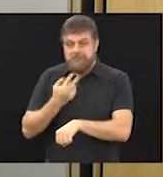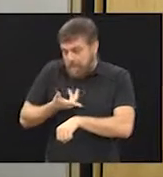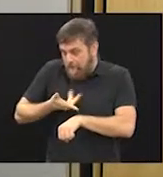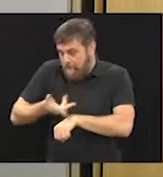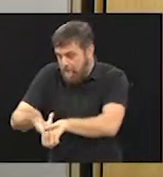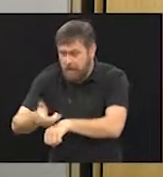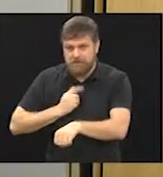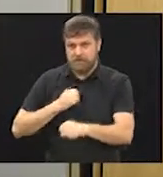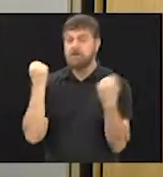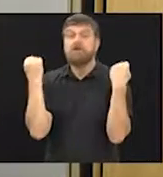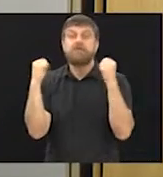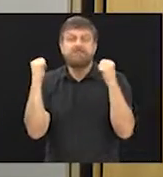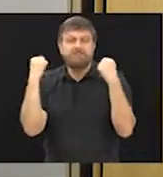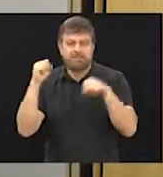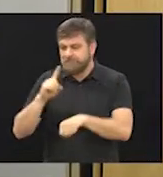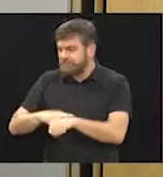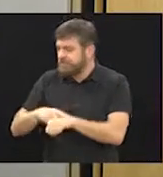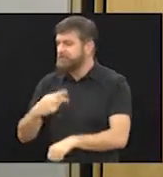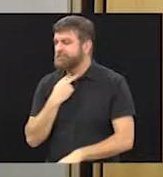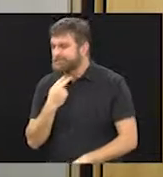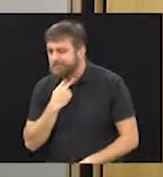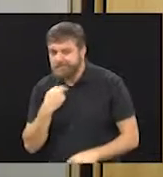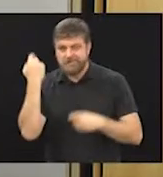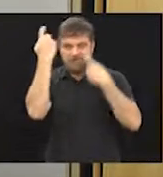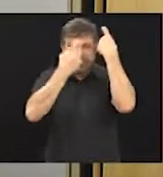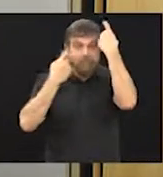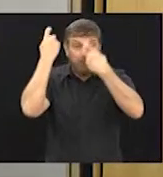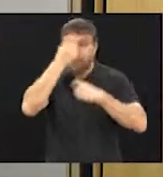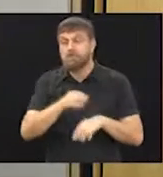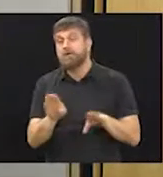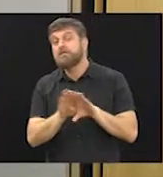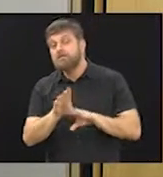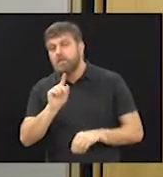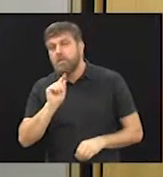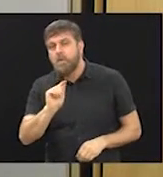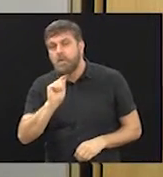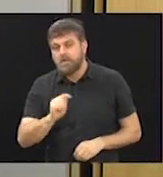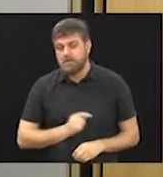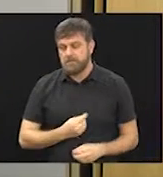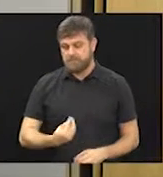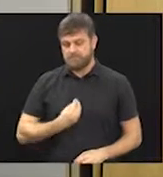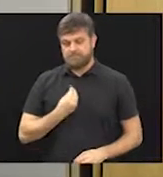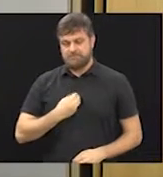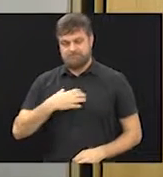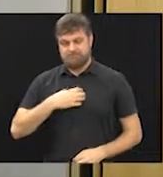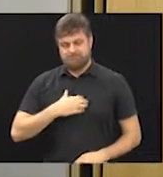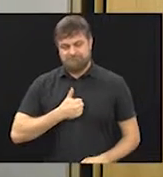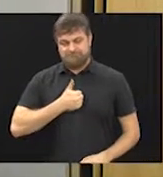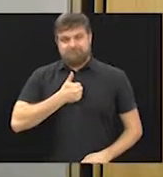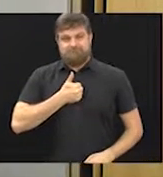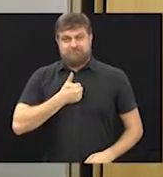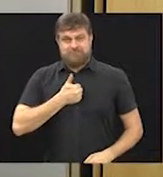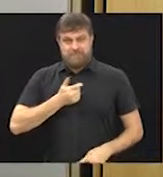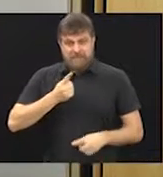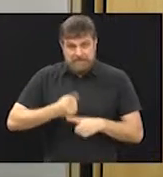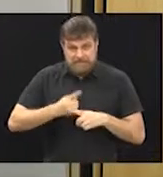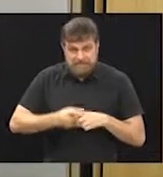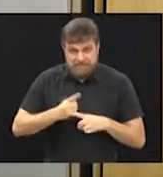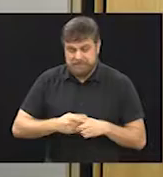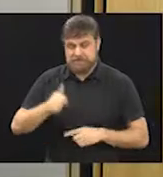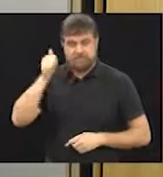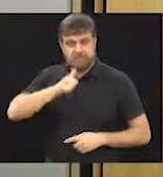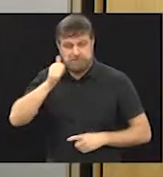grau de atividade física, a preocupação com o seu bem-estar, porque ela está sempre